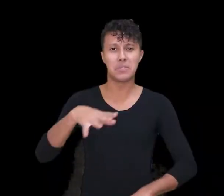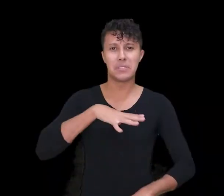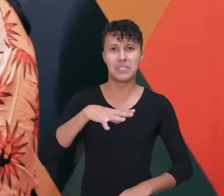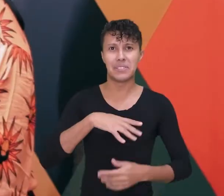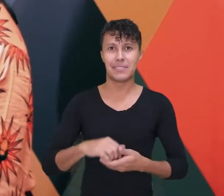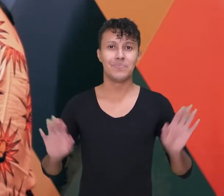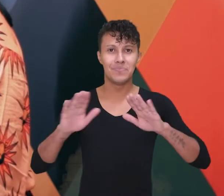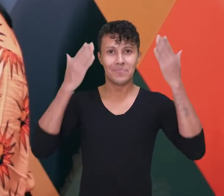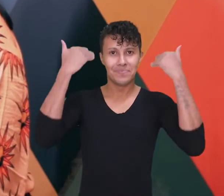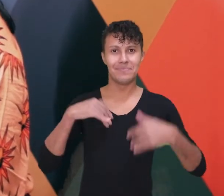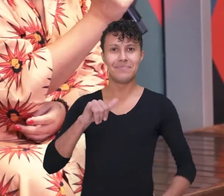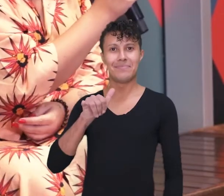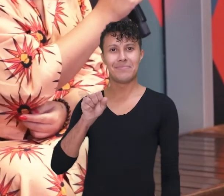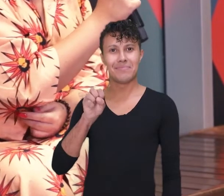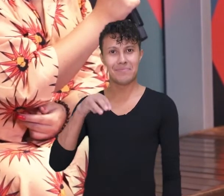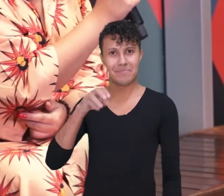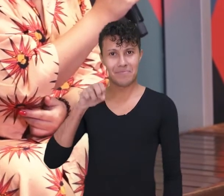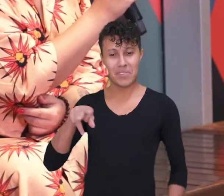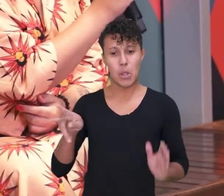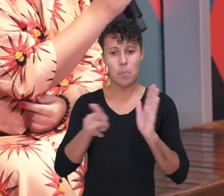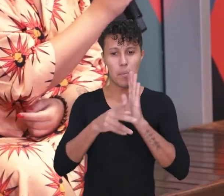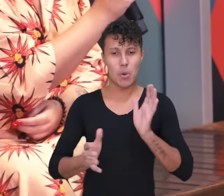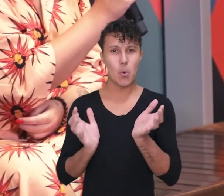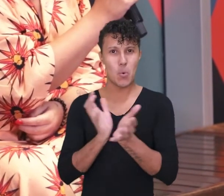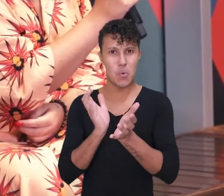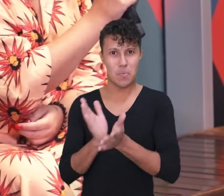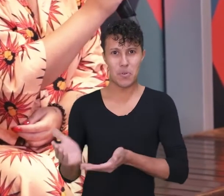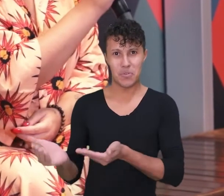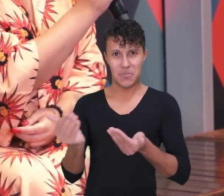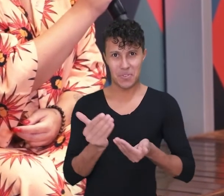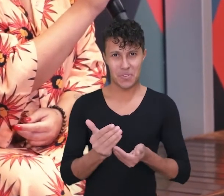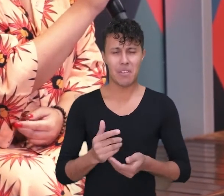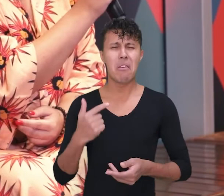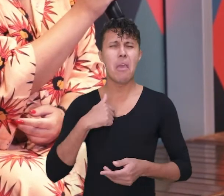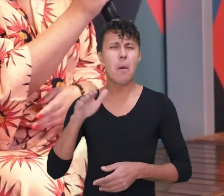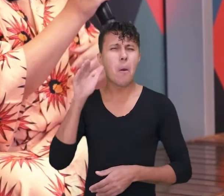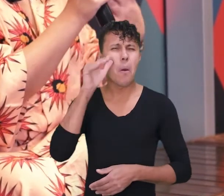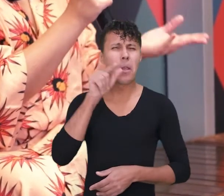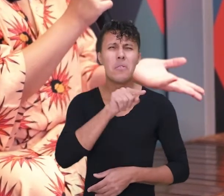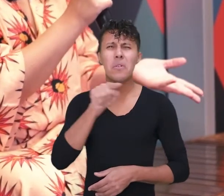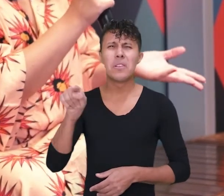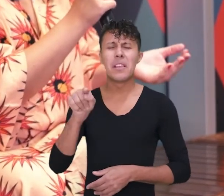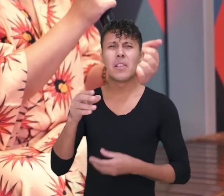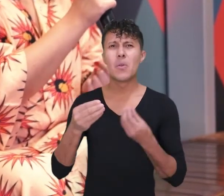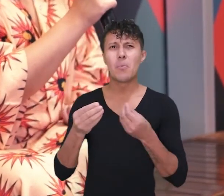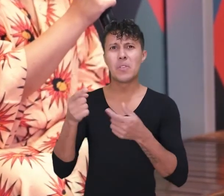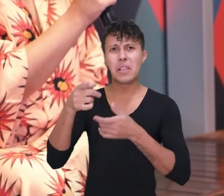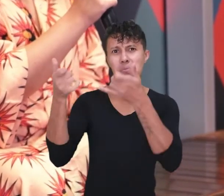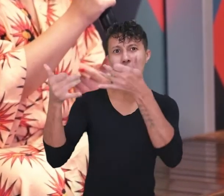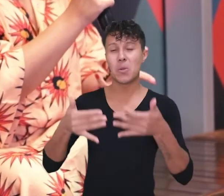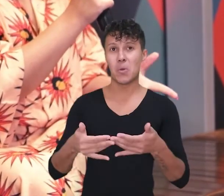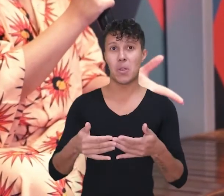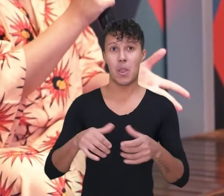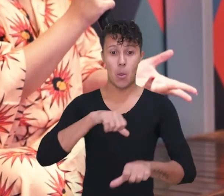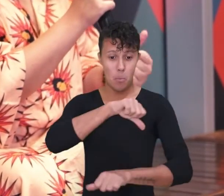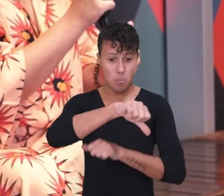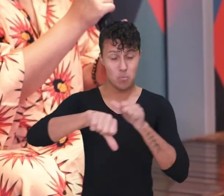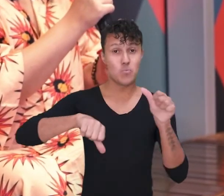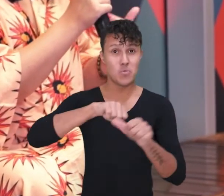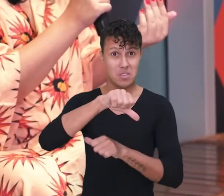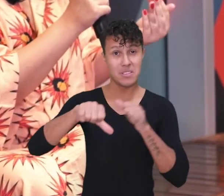né? Oi, eu me chamo Yasmin, faço parte aqui do grupo de juventudes. Eu queria saber, como você disse,